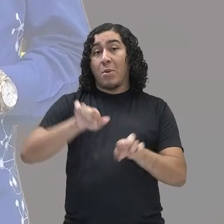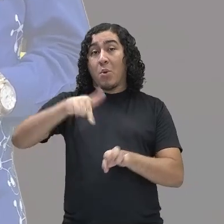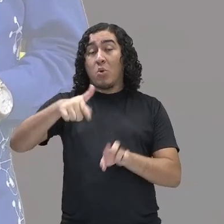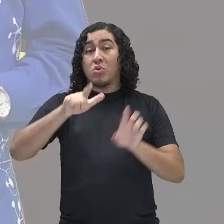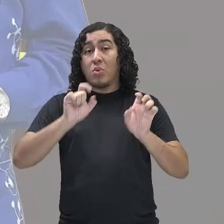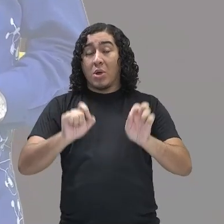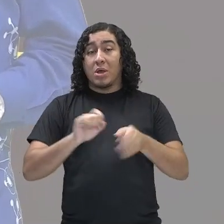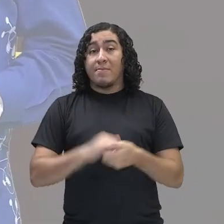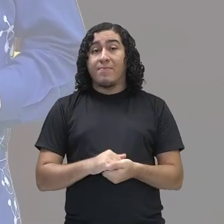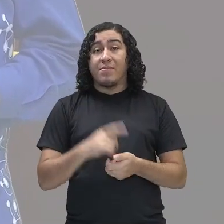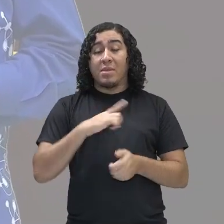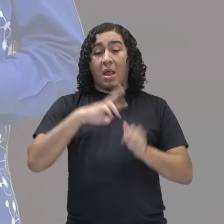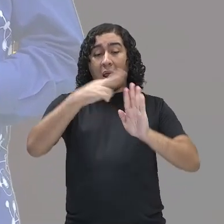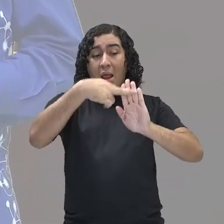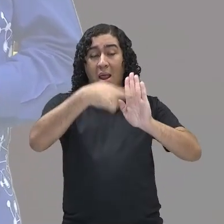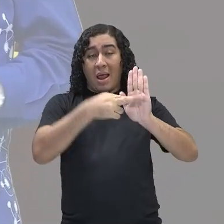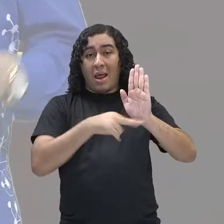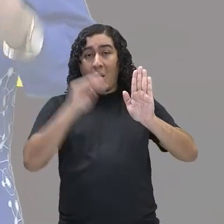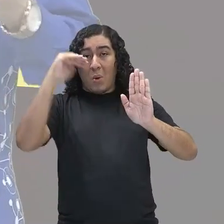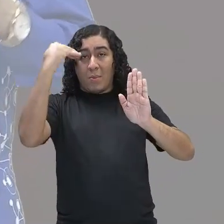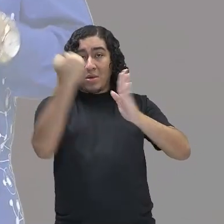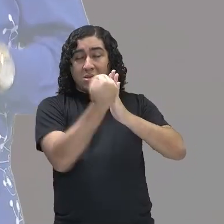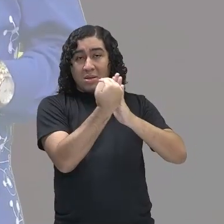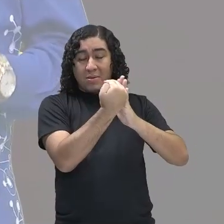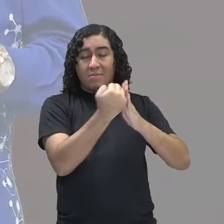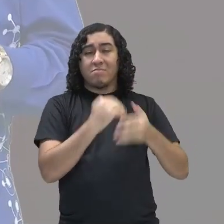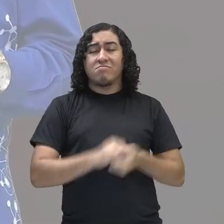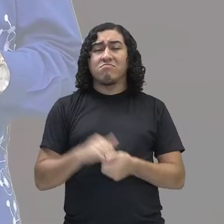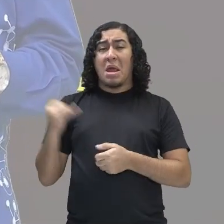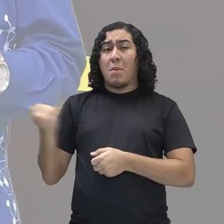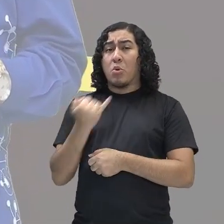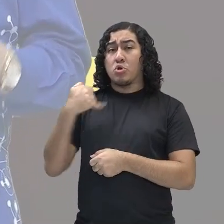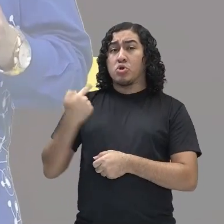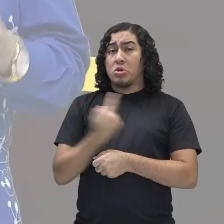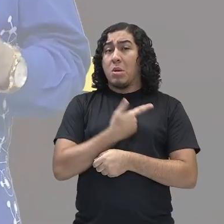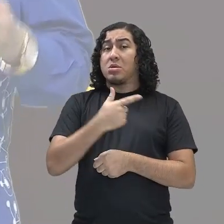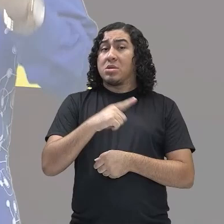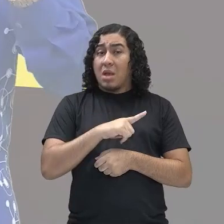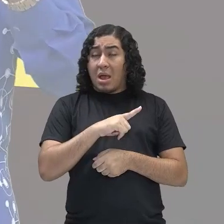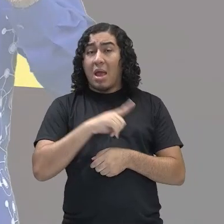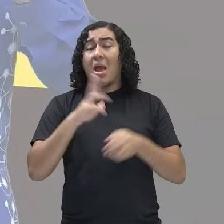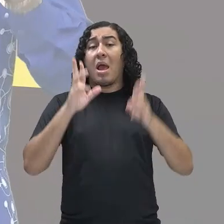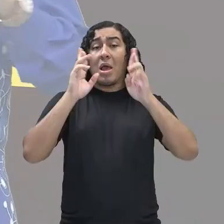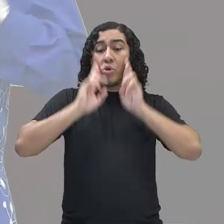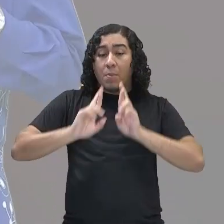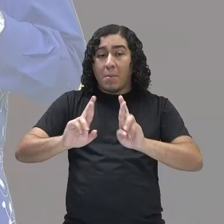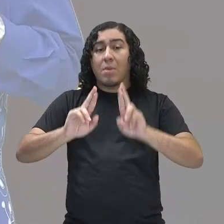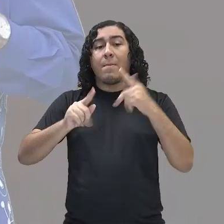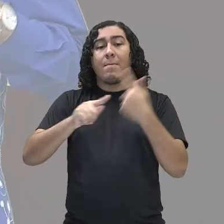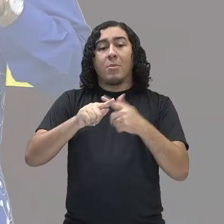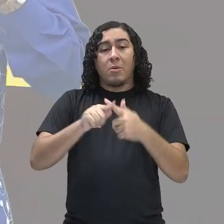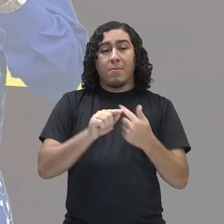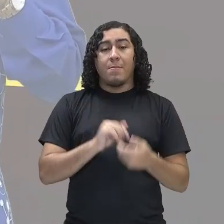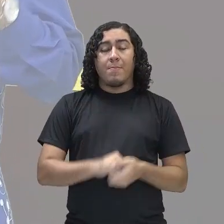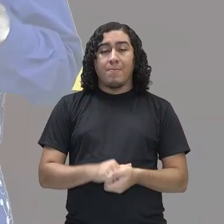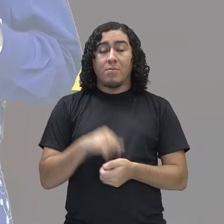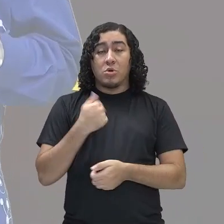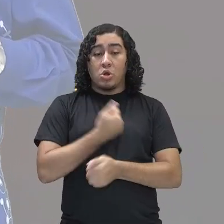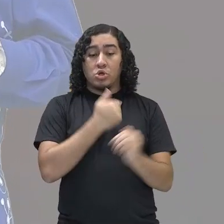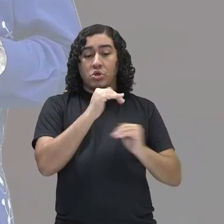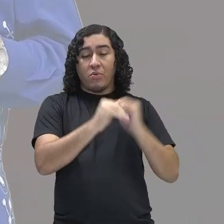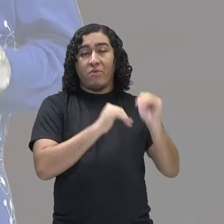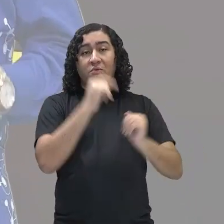a disciplina. É importante que sejamos disciplinados, porque aí nós vamos desenvolver